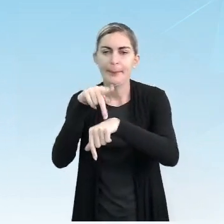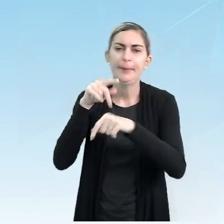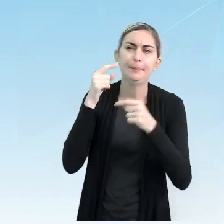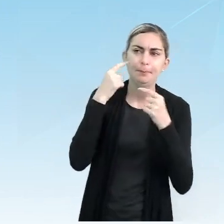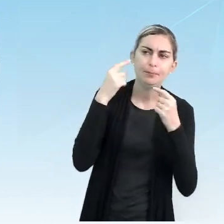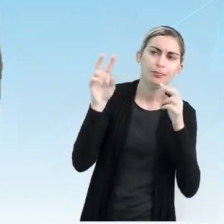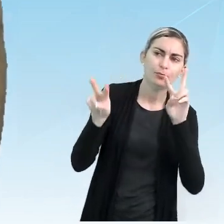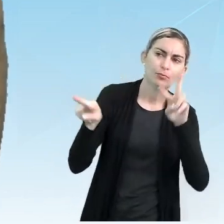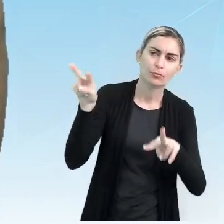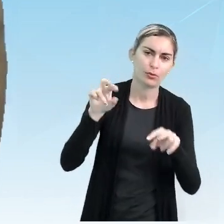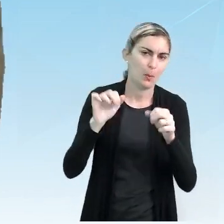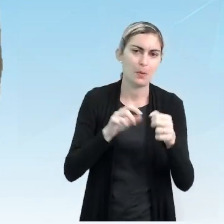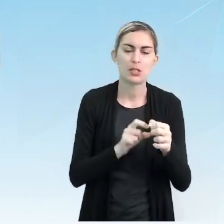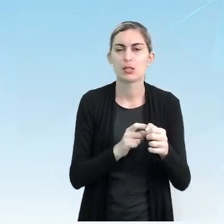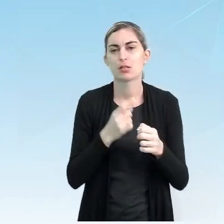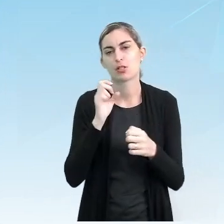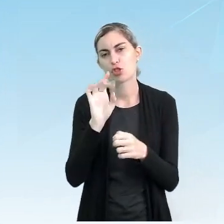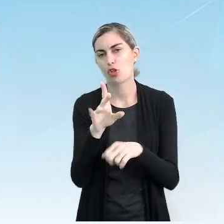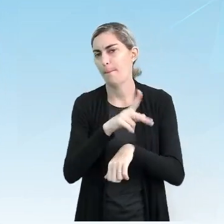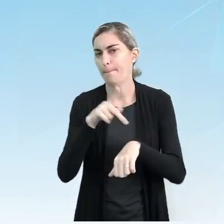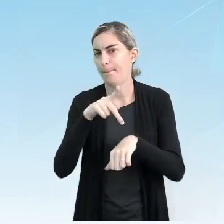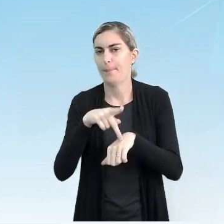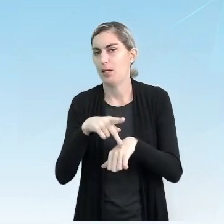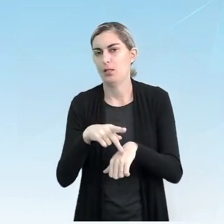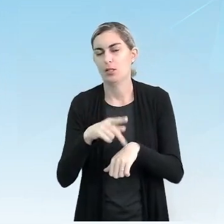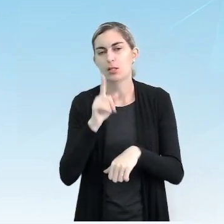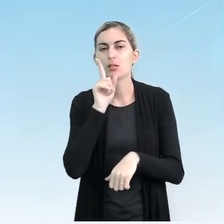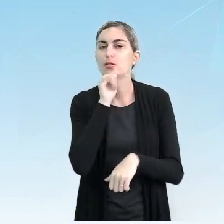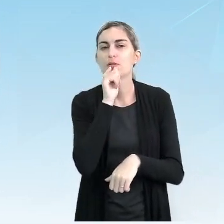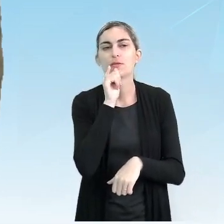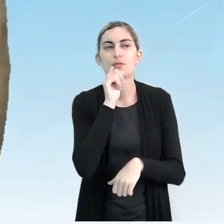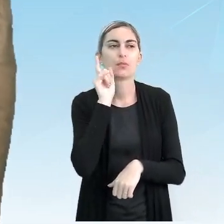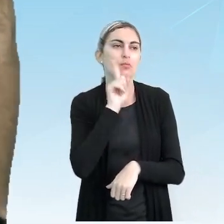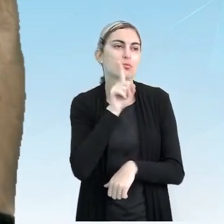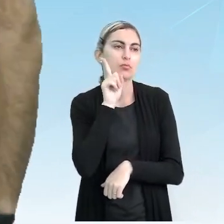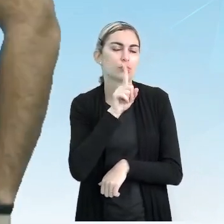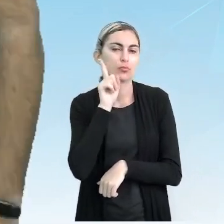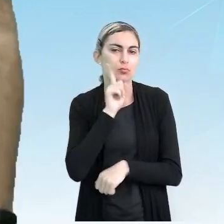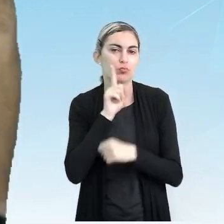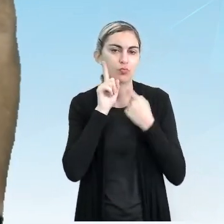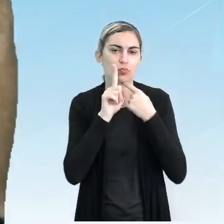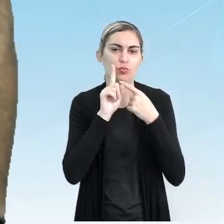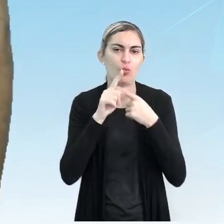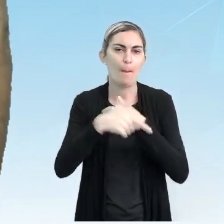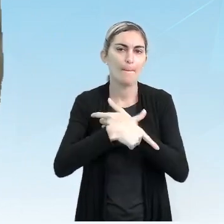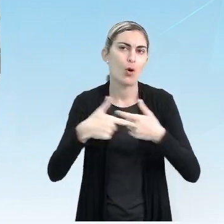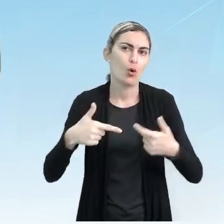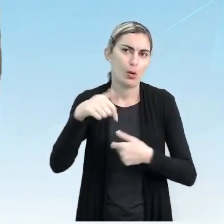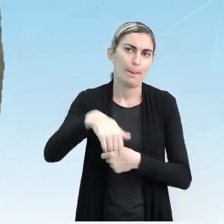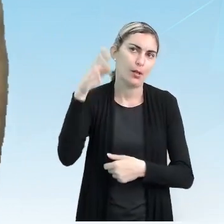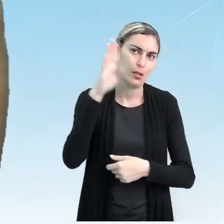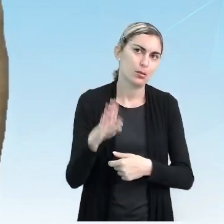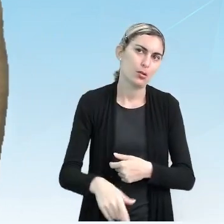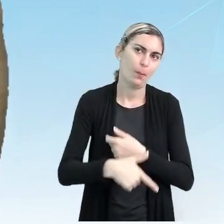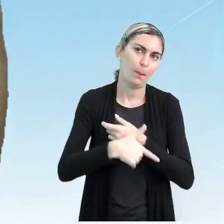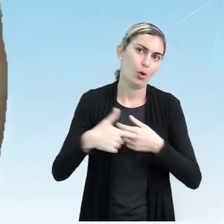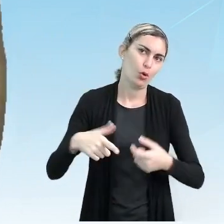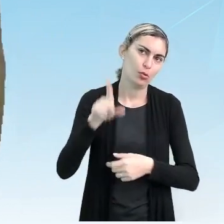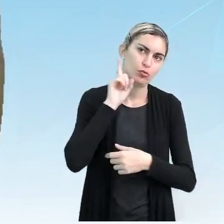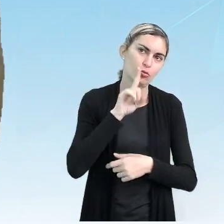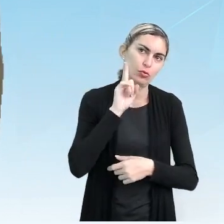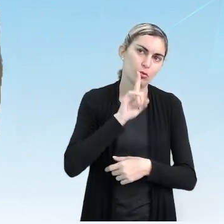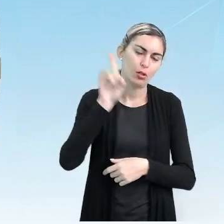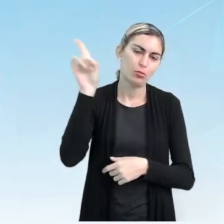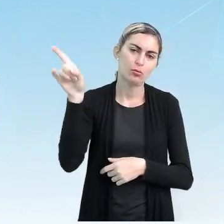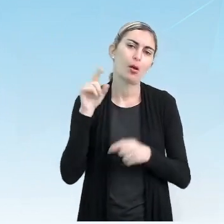ir só para a questão do país islâmico. Nos Estados Unidos, por exemplo, mostrar o que é moral no Brasil, o que é moral nos Estados